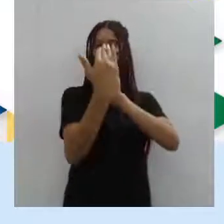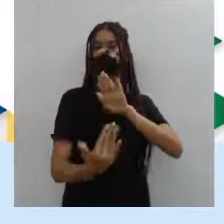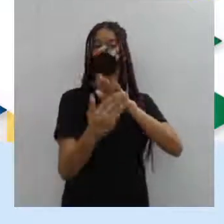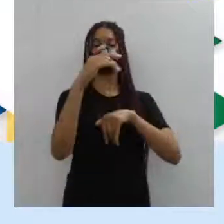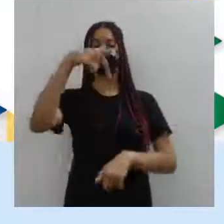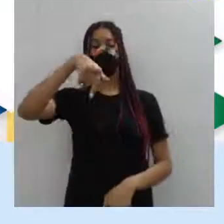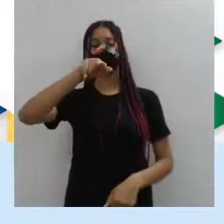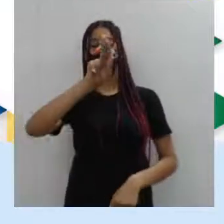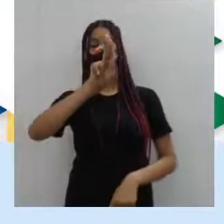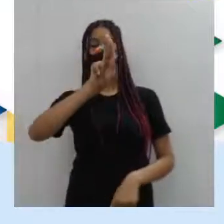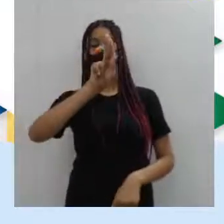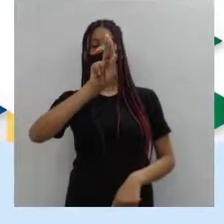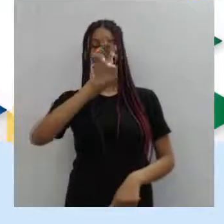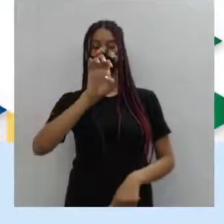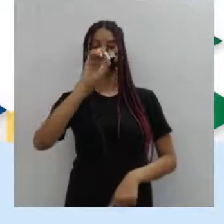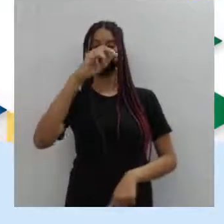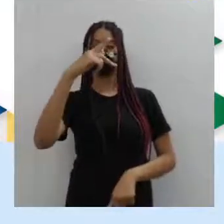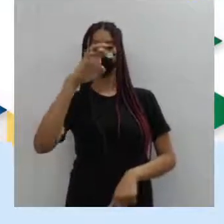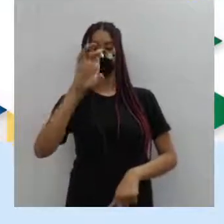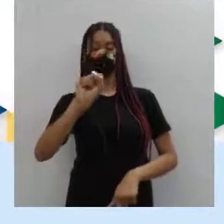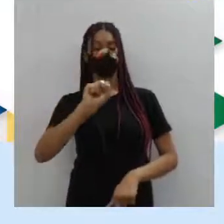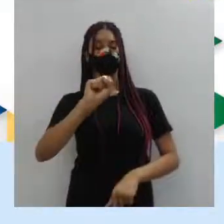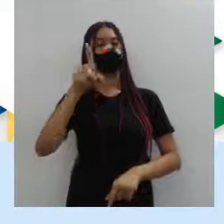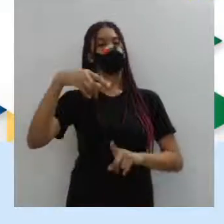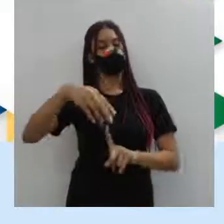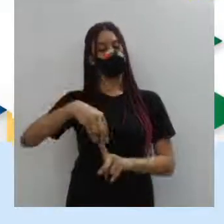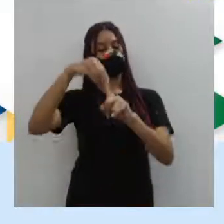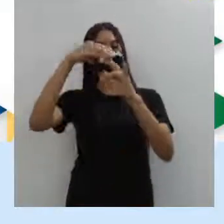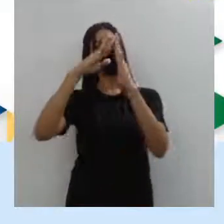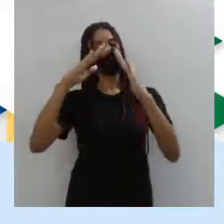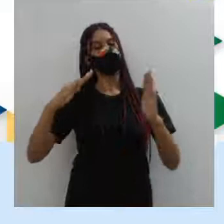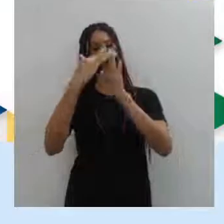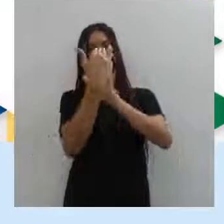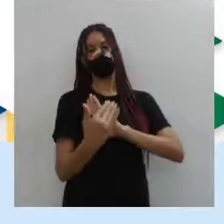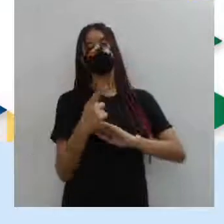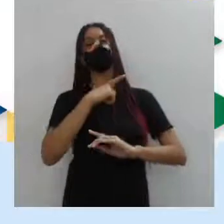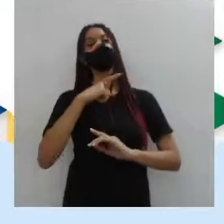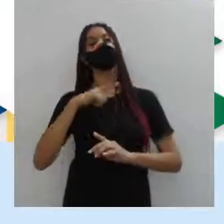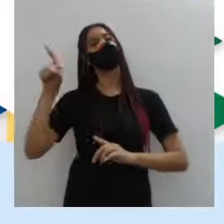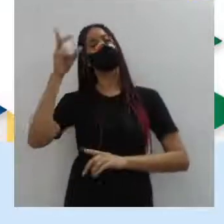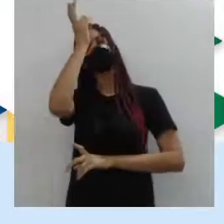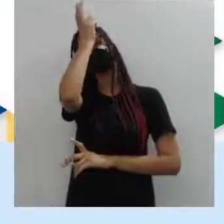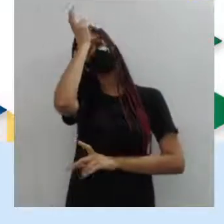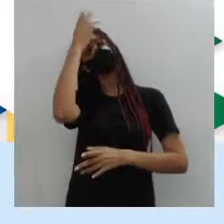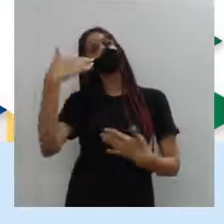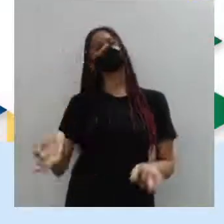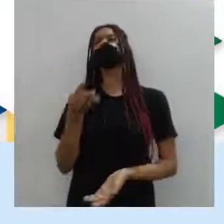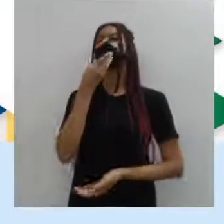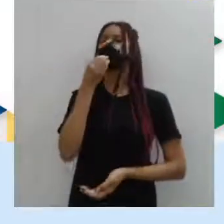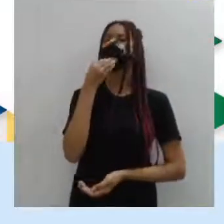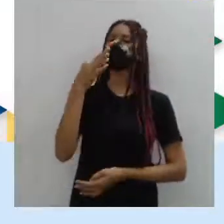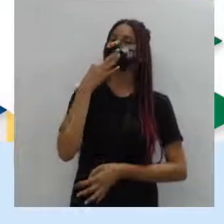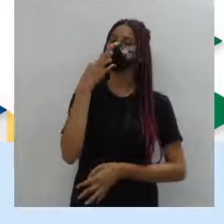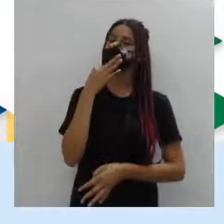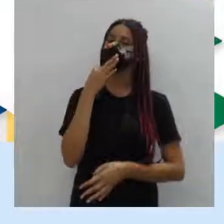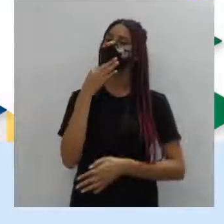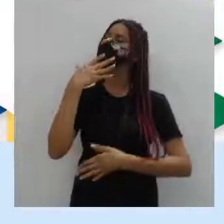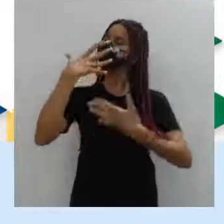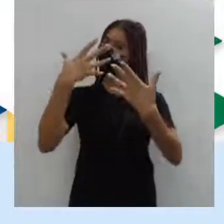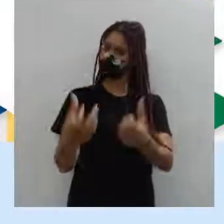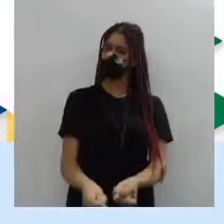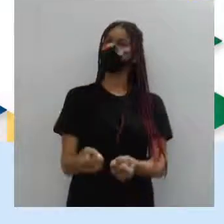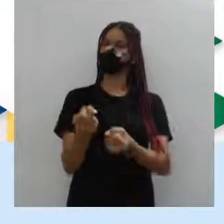aquela principal pirâmide. E aí ele, com conhecimento de proporção, aceitou o desafio e foi lá